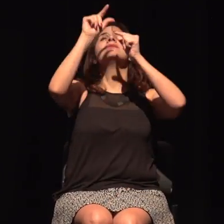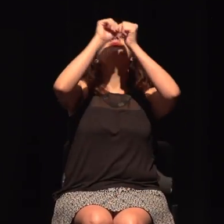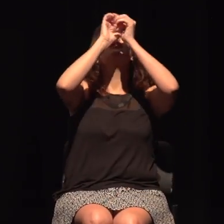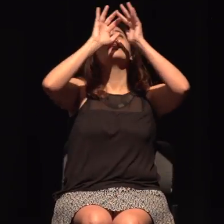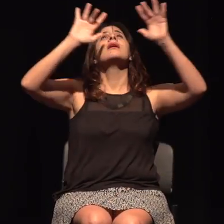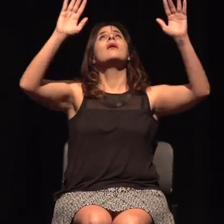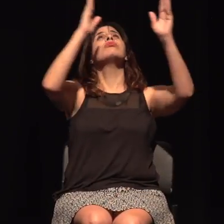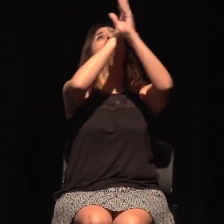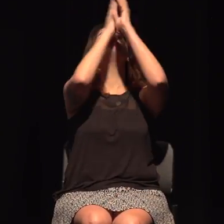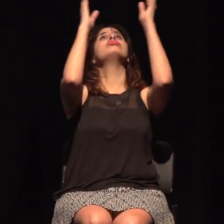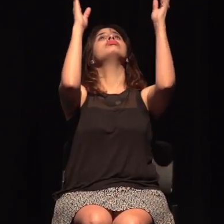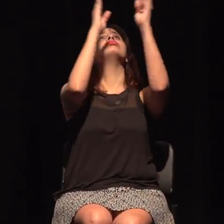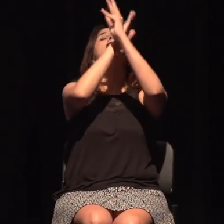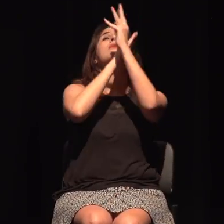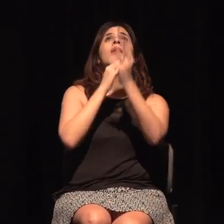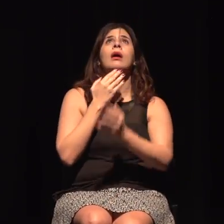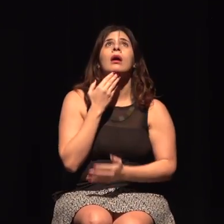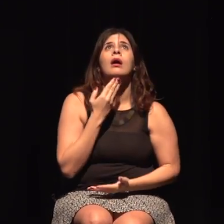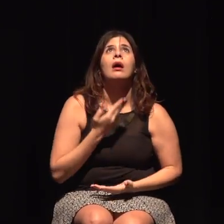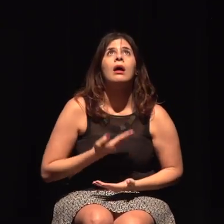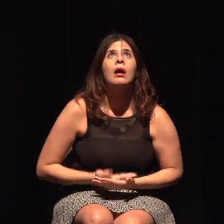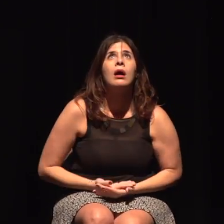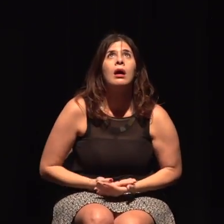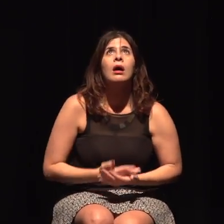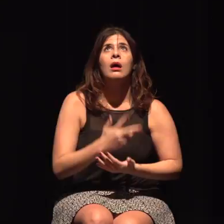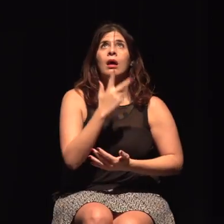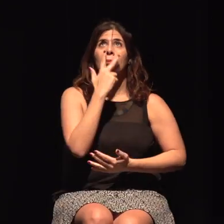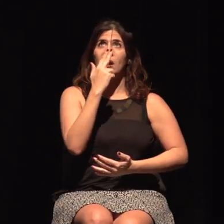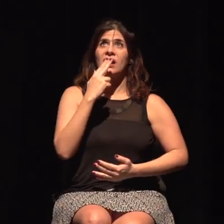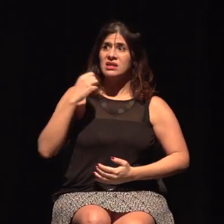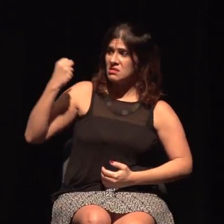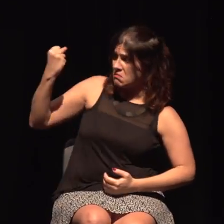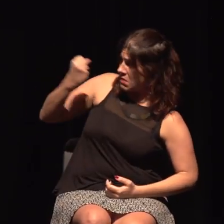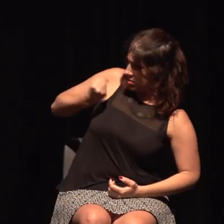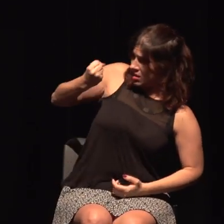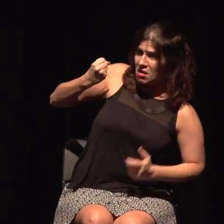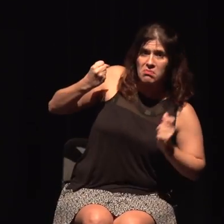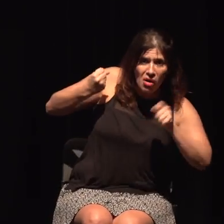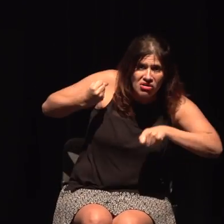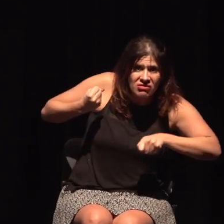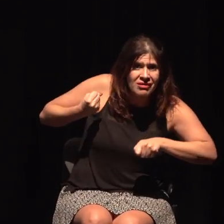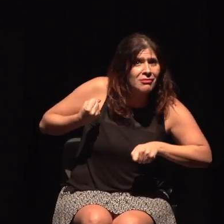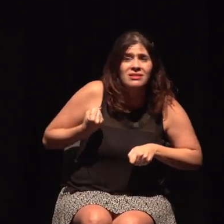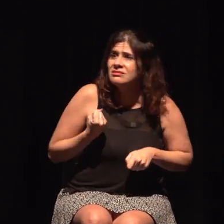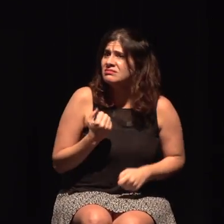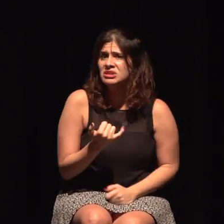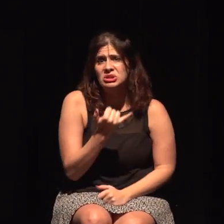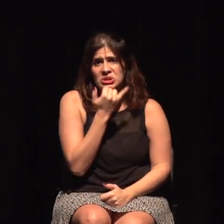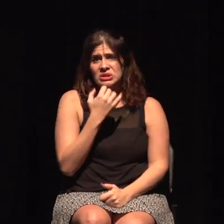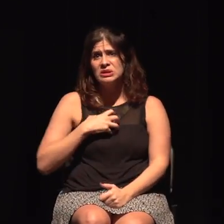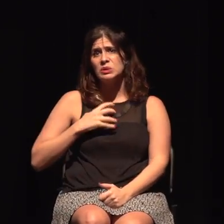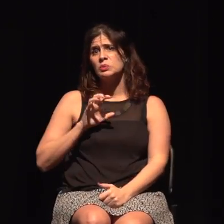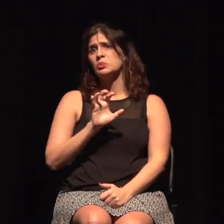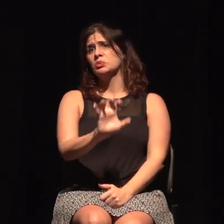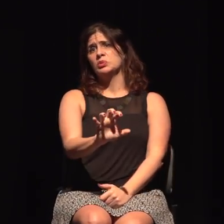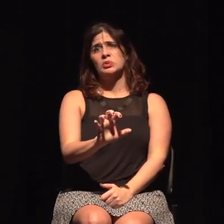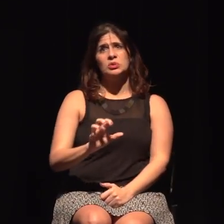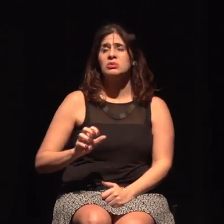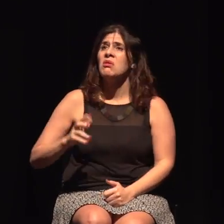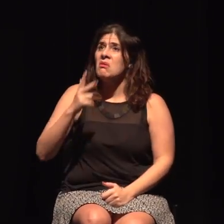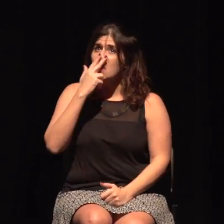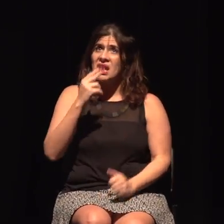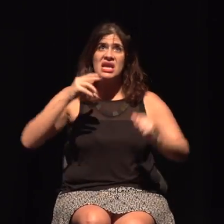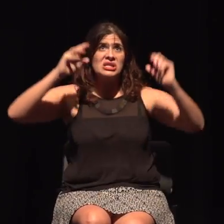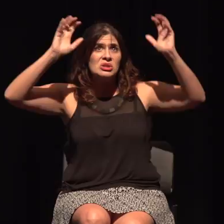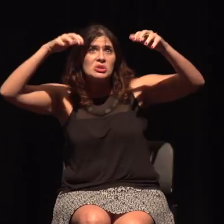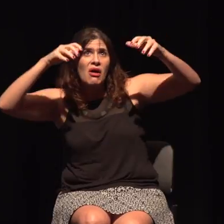a vertigem das estrelas. De boca aberta, é como se fosse dado matar-me, não me é dado, sinto muito, como